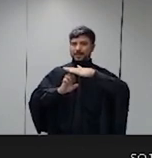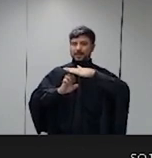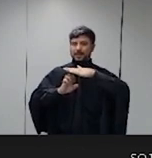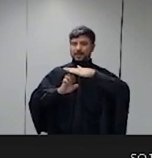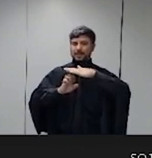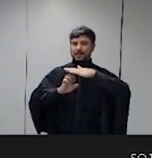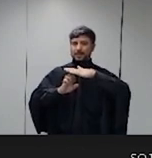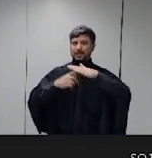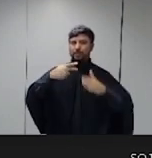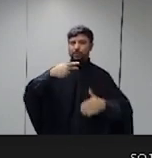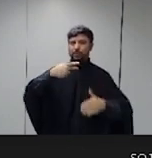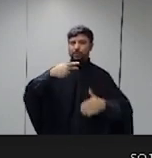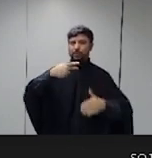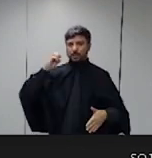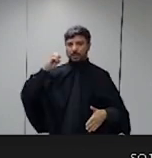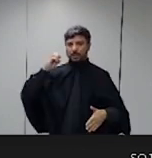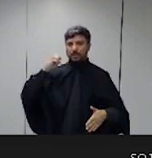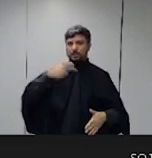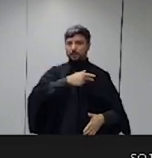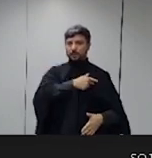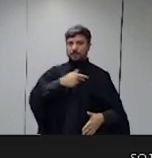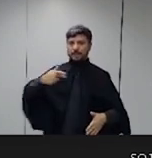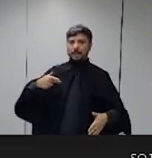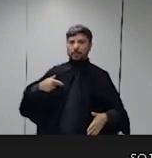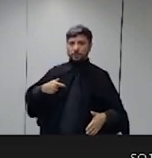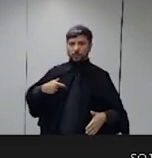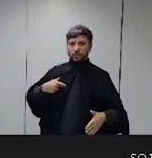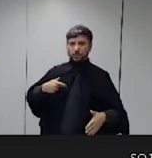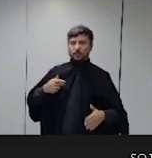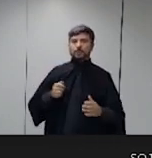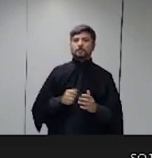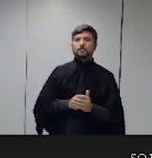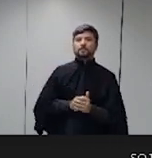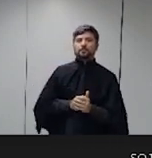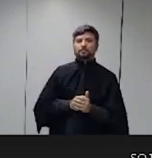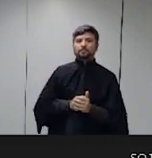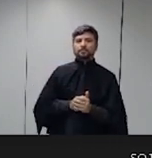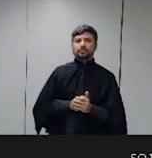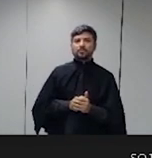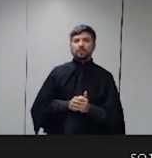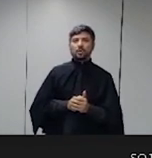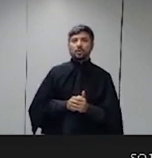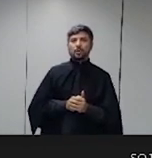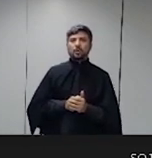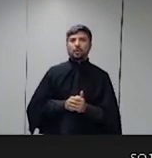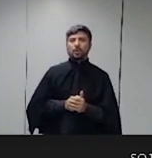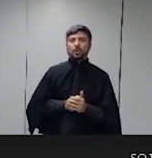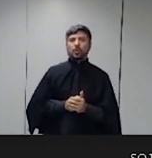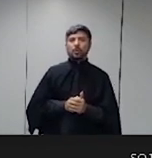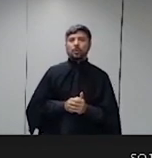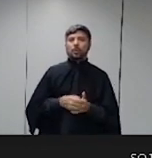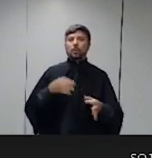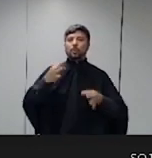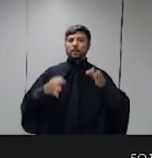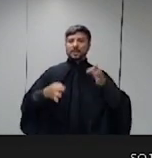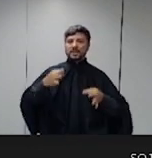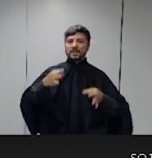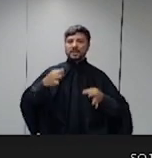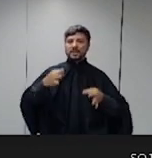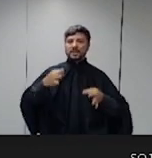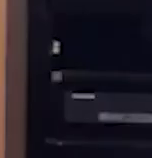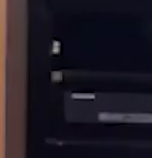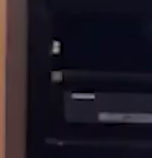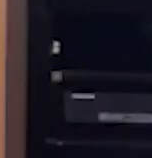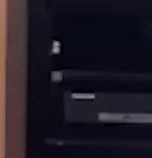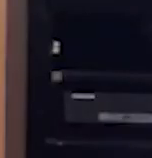STJ, em que, no mesmo sentido, foi admitida a possibilidade de declaração da usucapião ocorrida durante o trâmite do processo. A